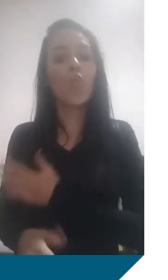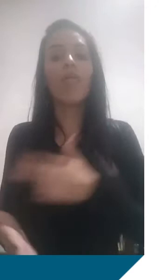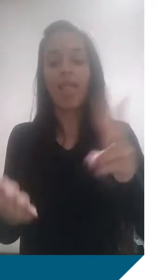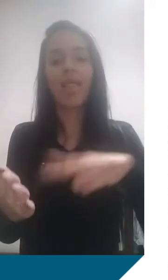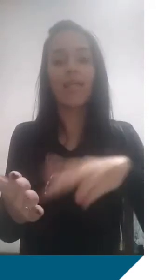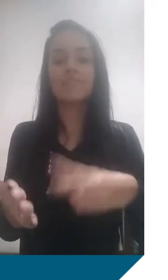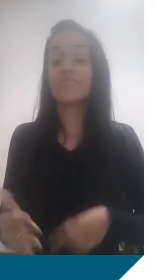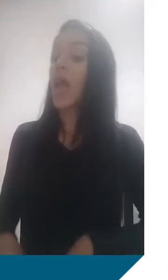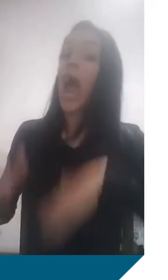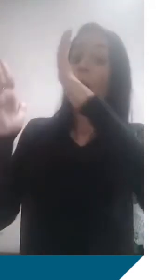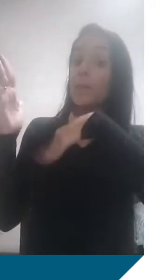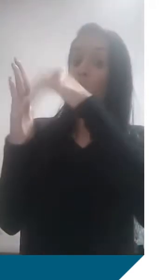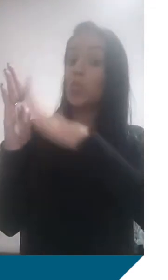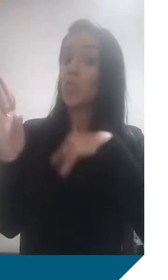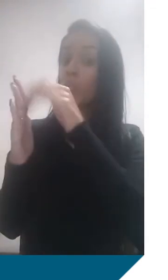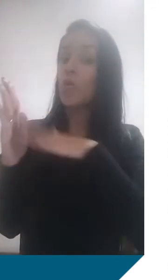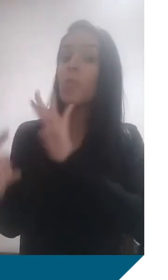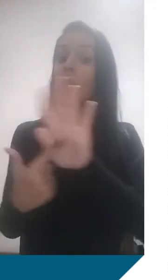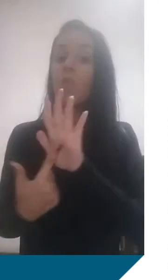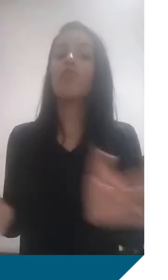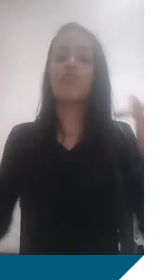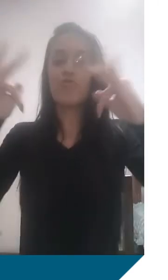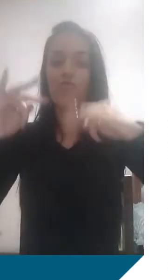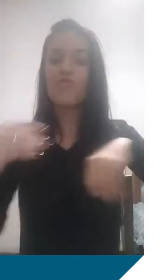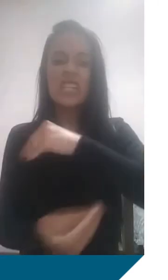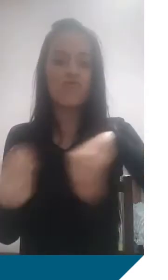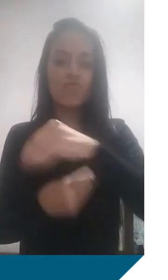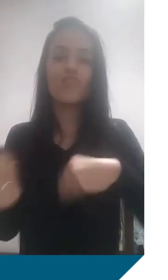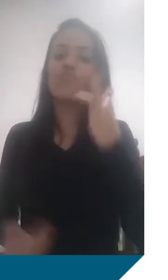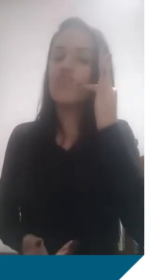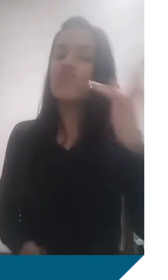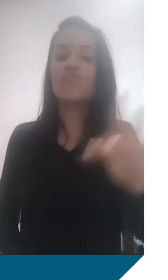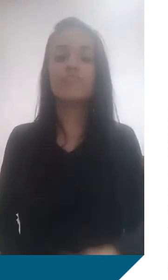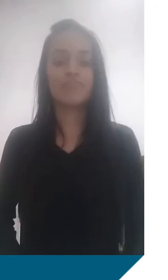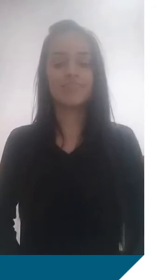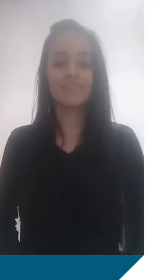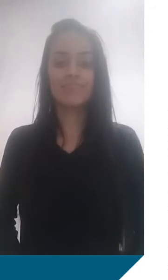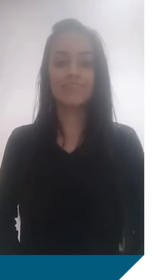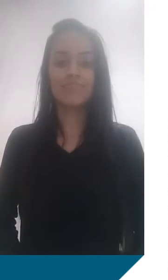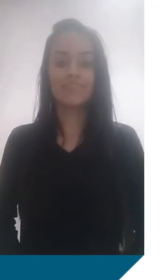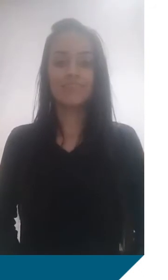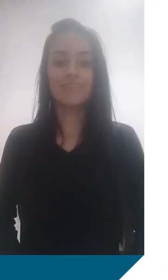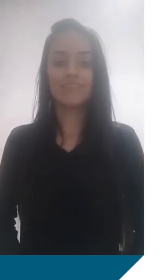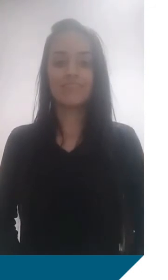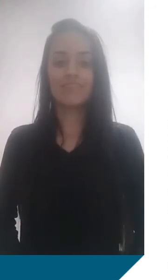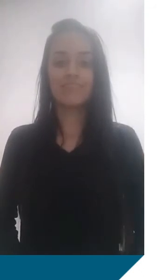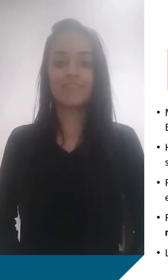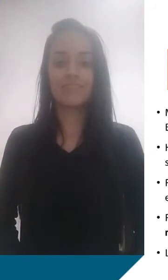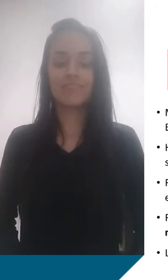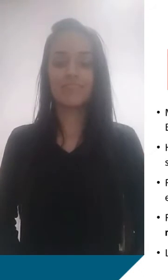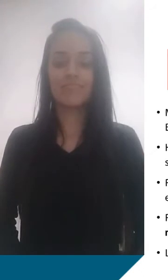Delacroix e ela representa o fim da Revolução Francesa, representa o espírito rebelde dos românticos.